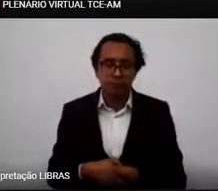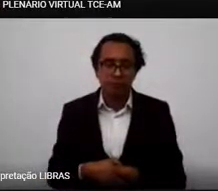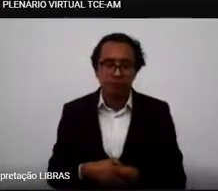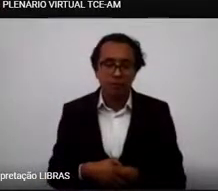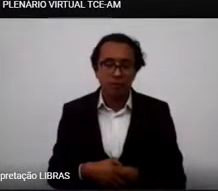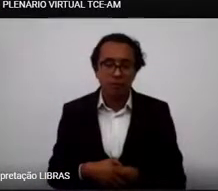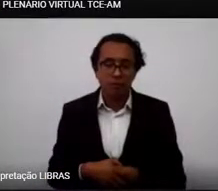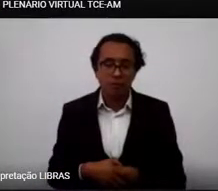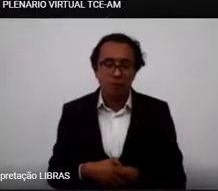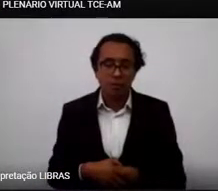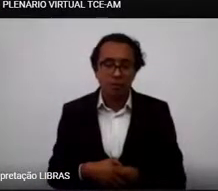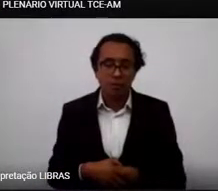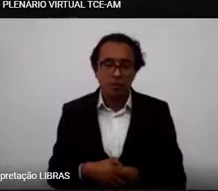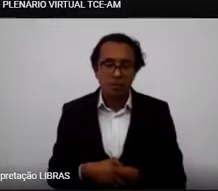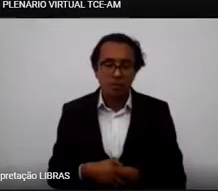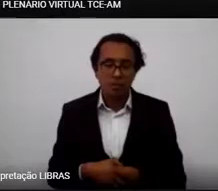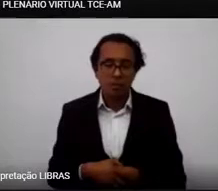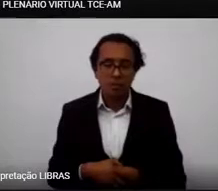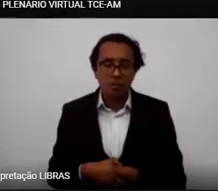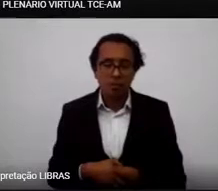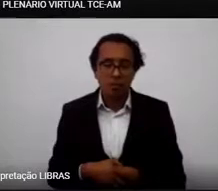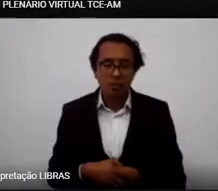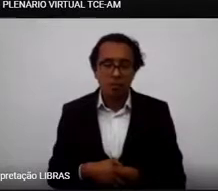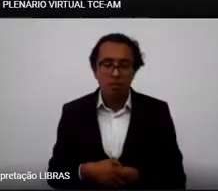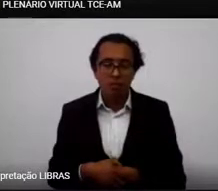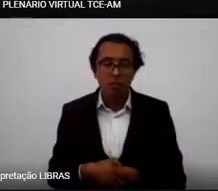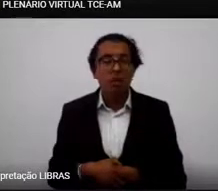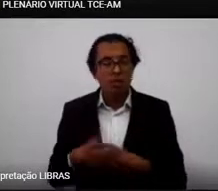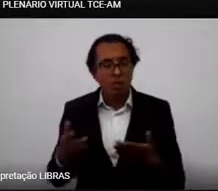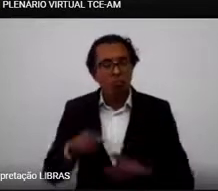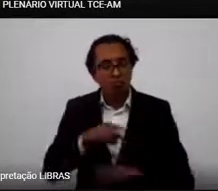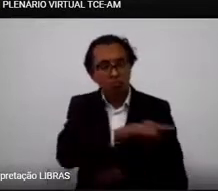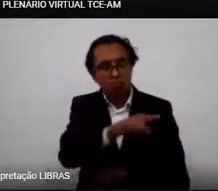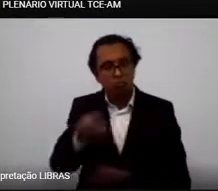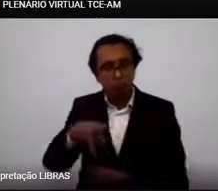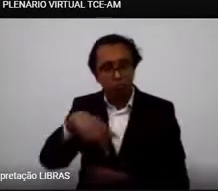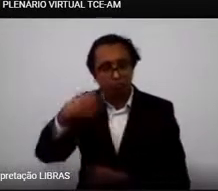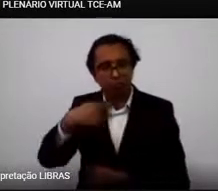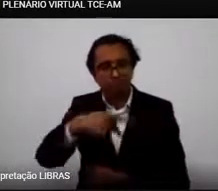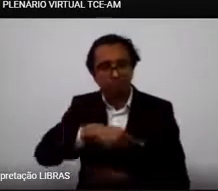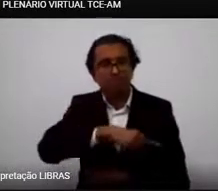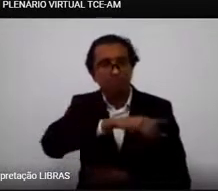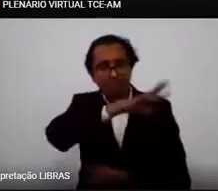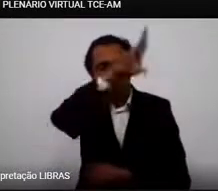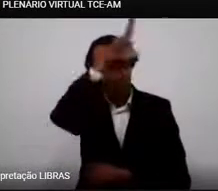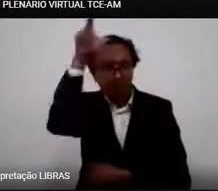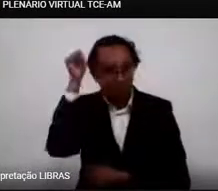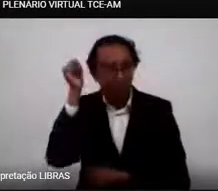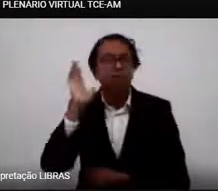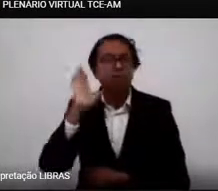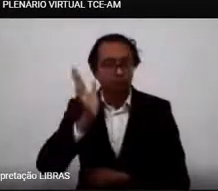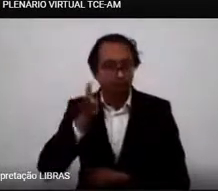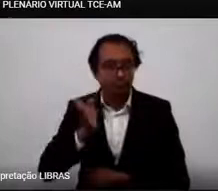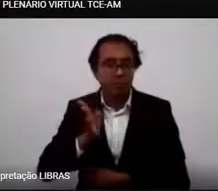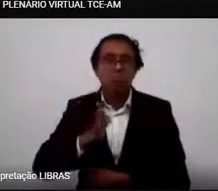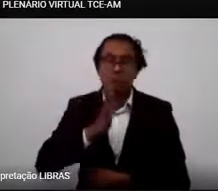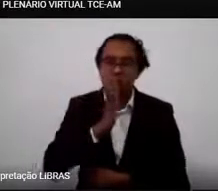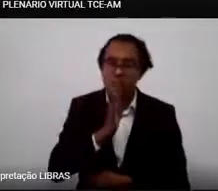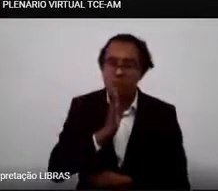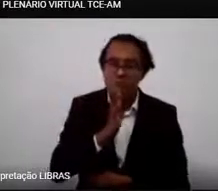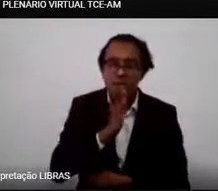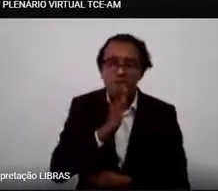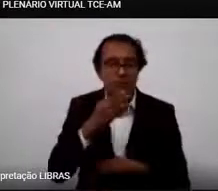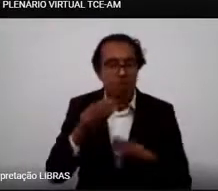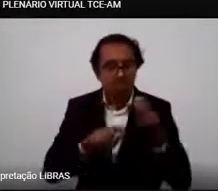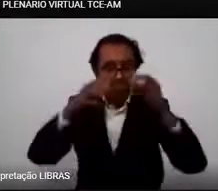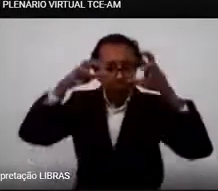Então, para todos vocês que são amazônidas, logicamente vocês conhecem muito essa realidade das chuvas sobre a